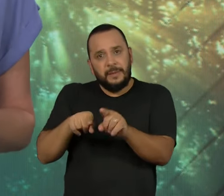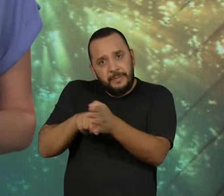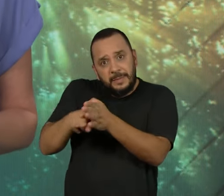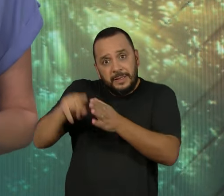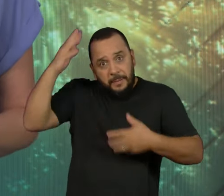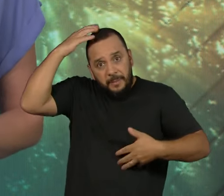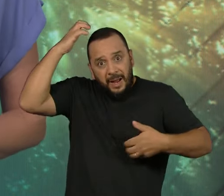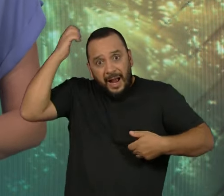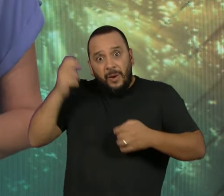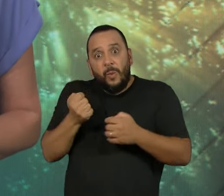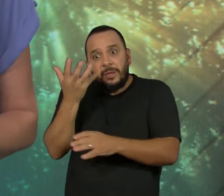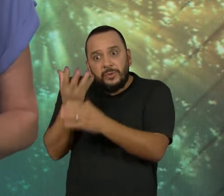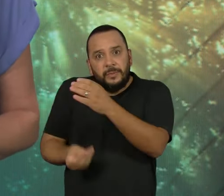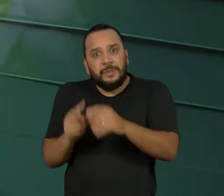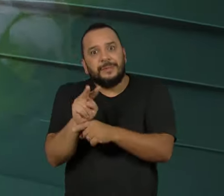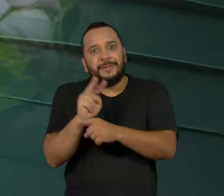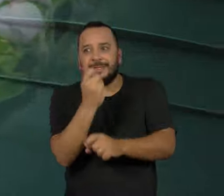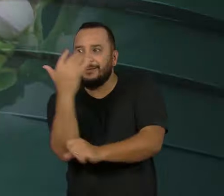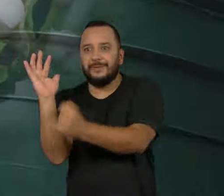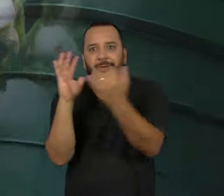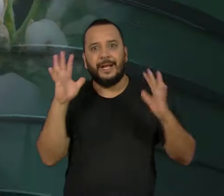e a preservação da floresta.